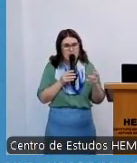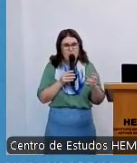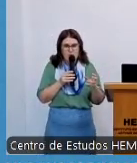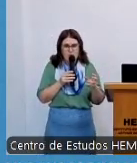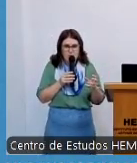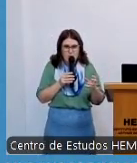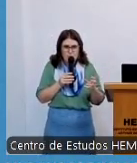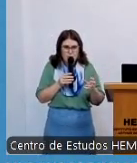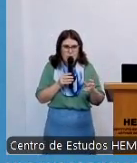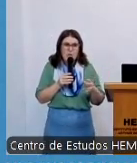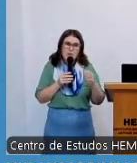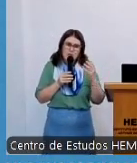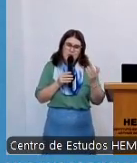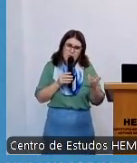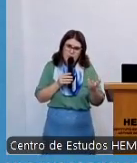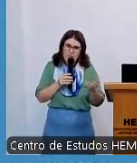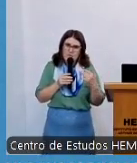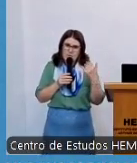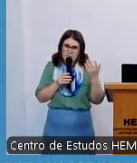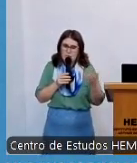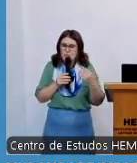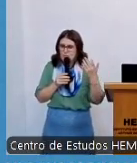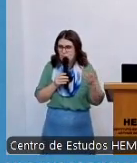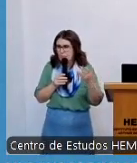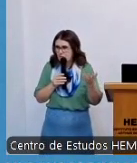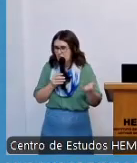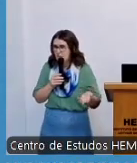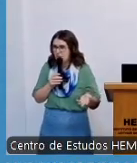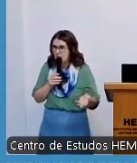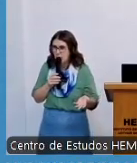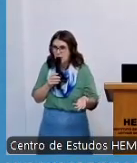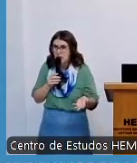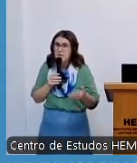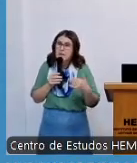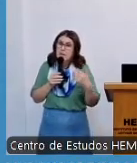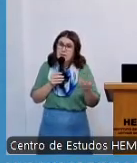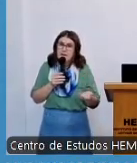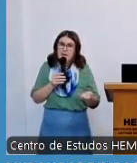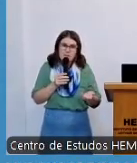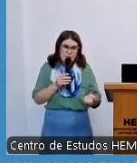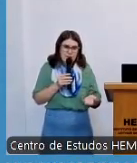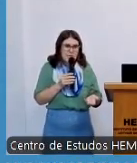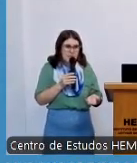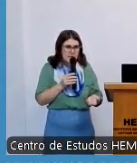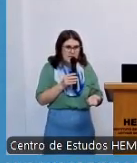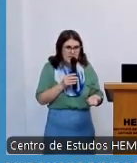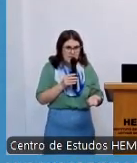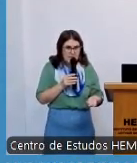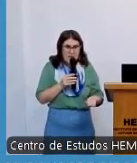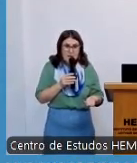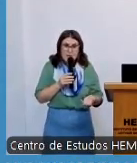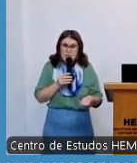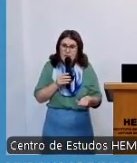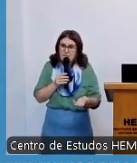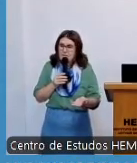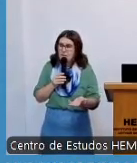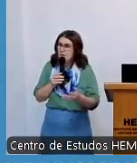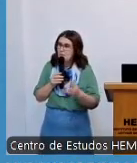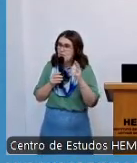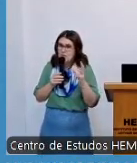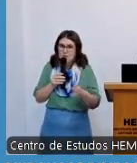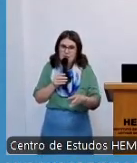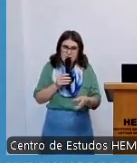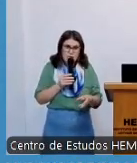de acesso pós-estudo que o pesquisador, junto com o patrocinador, irá enviar para análise. Então, essa